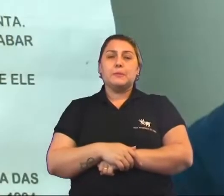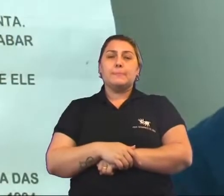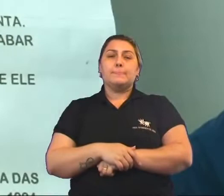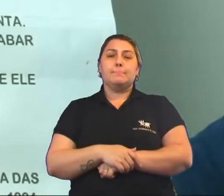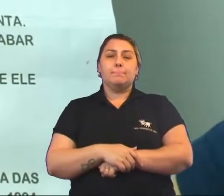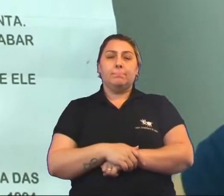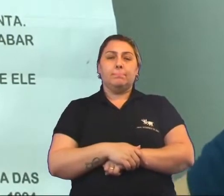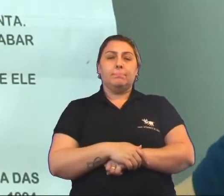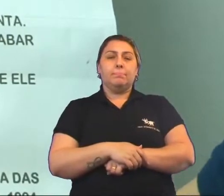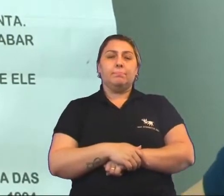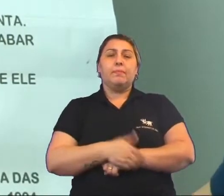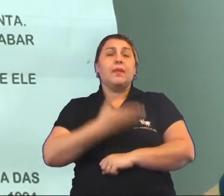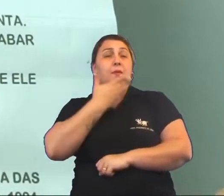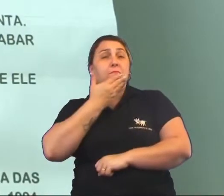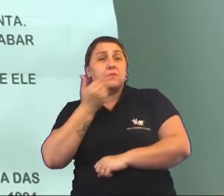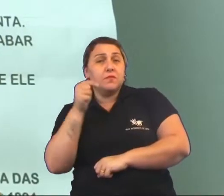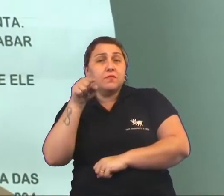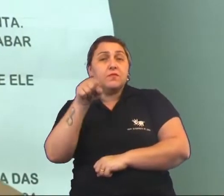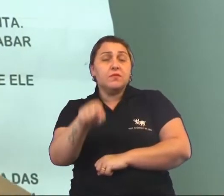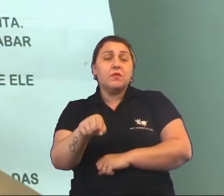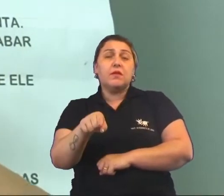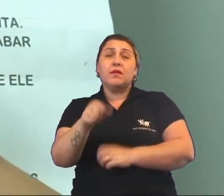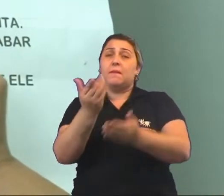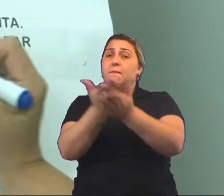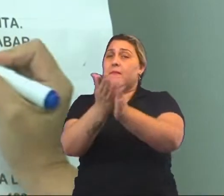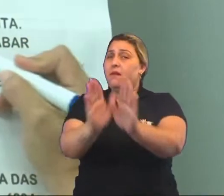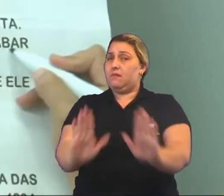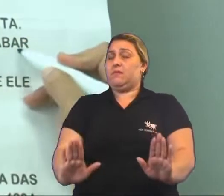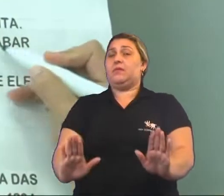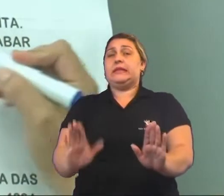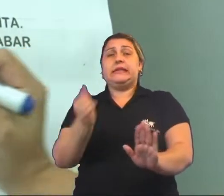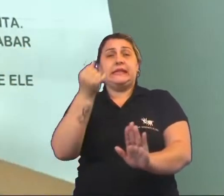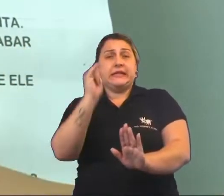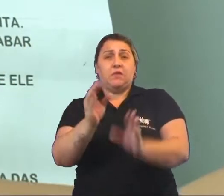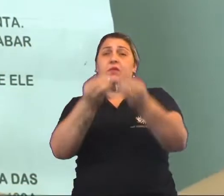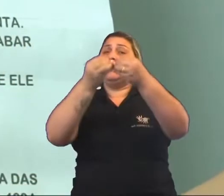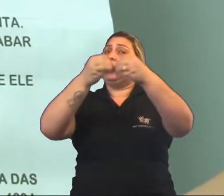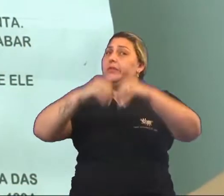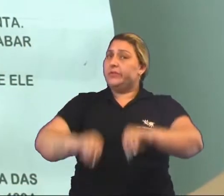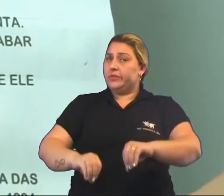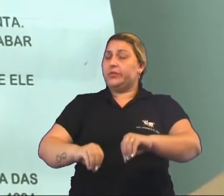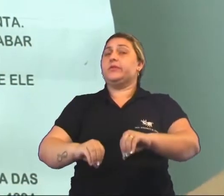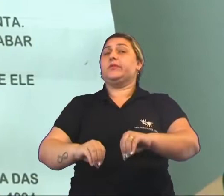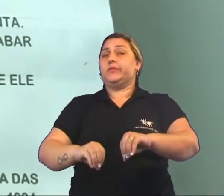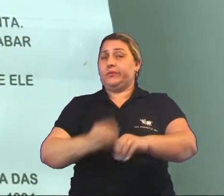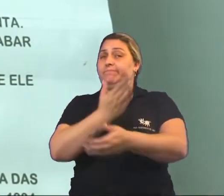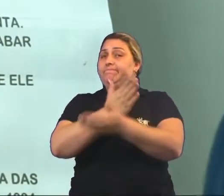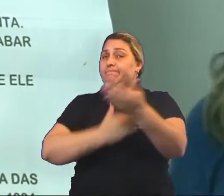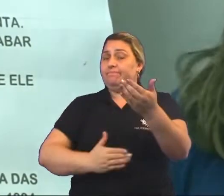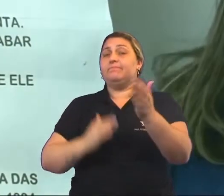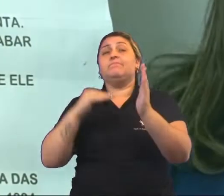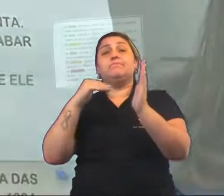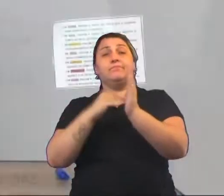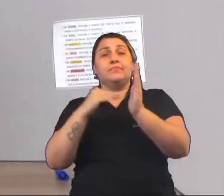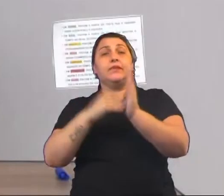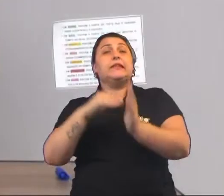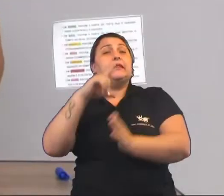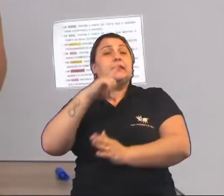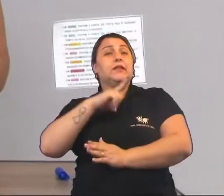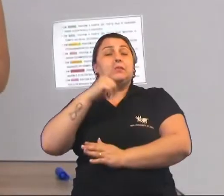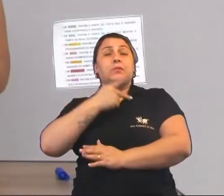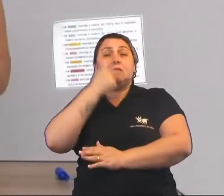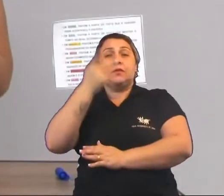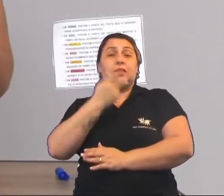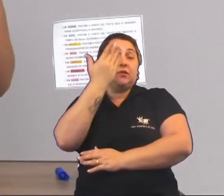Nesse momento aqui, ó, não é melhor você acabar com isso, senão você vai acabar se machucando. Então, até aqui, nós temos